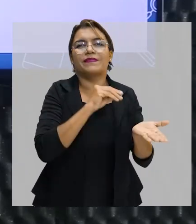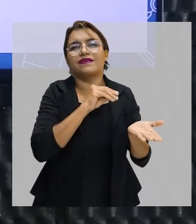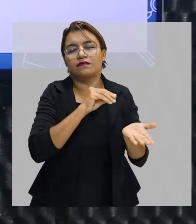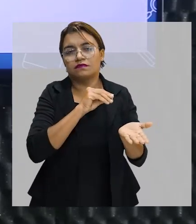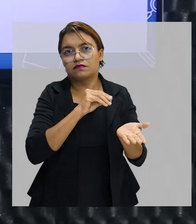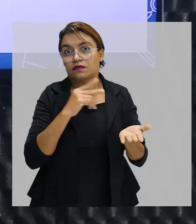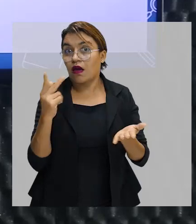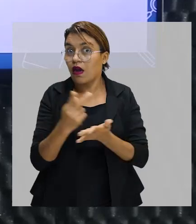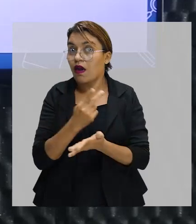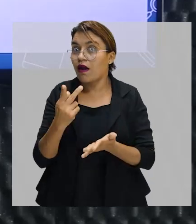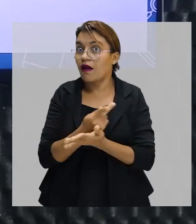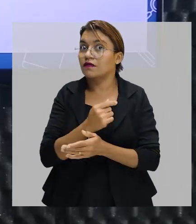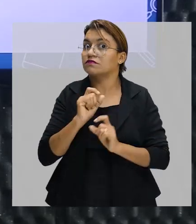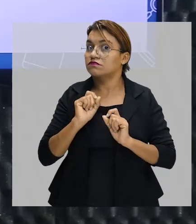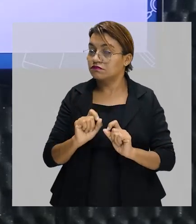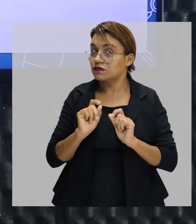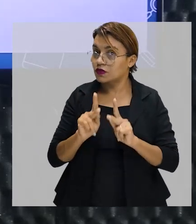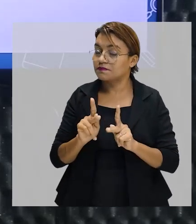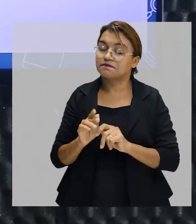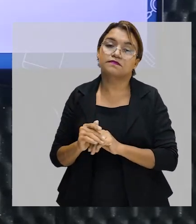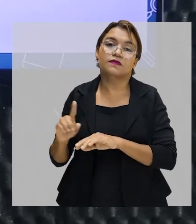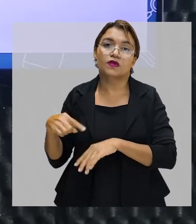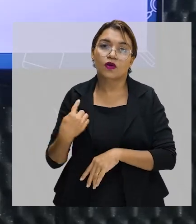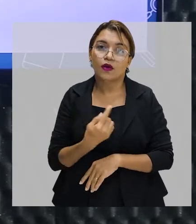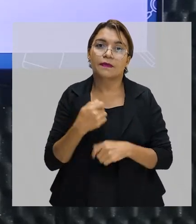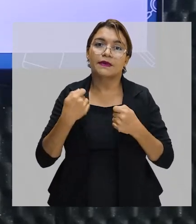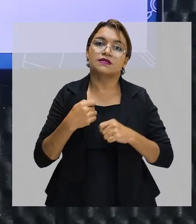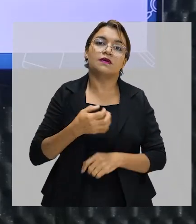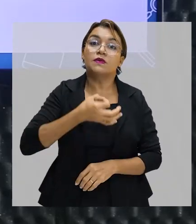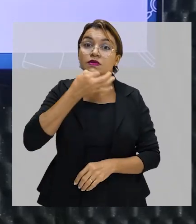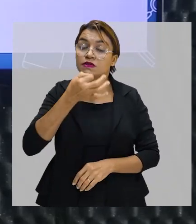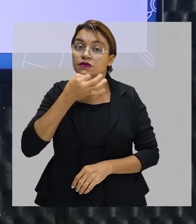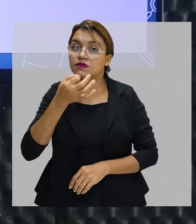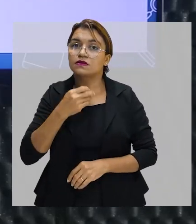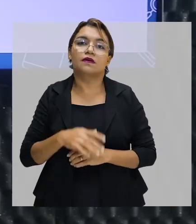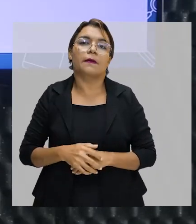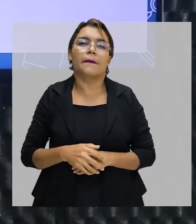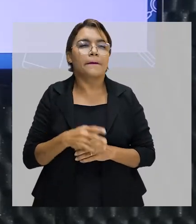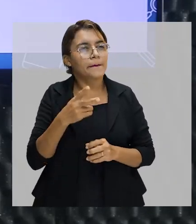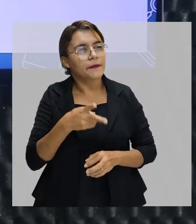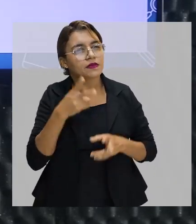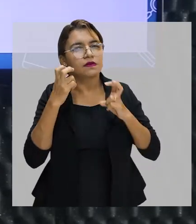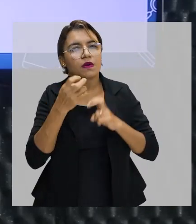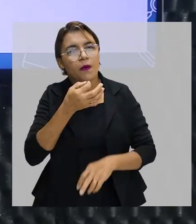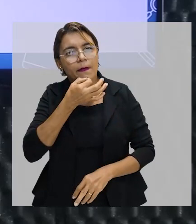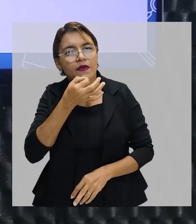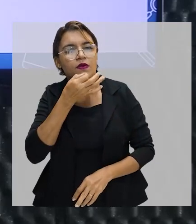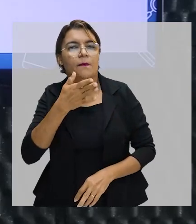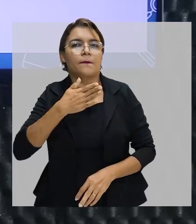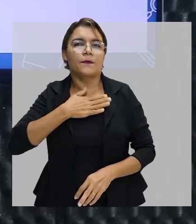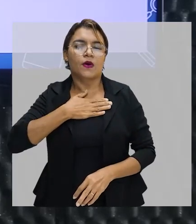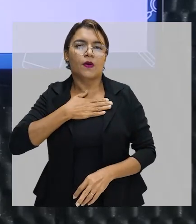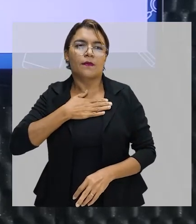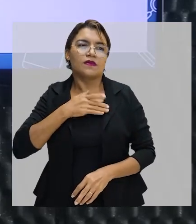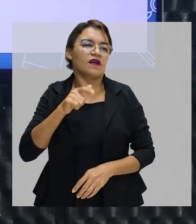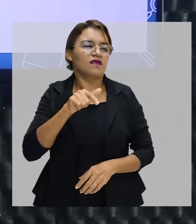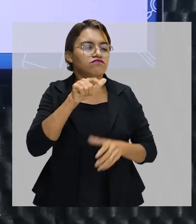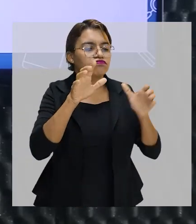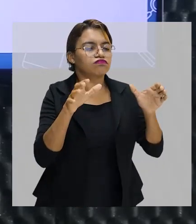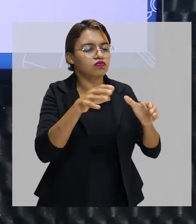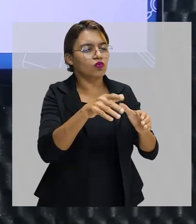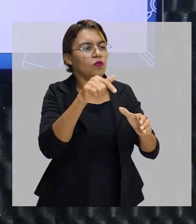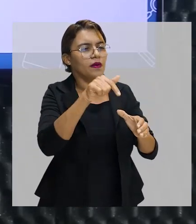é errado, isso é senso comum, tá certo? Então a gente tem que ter crítica, olhar crítico. Esse lado aqui não é interessante,